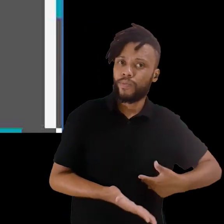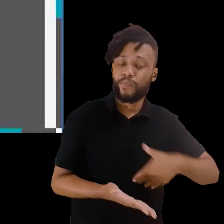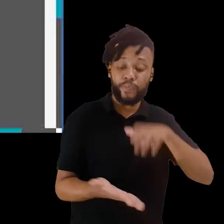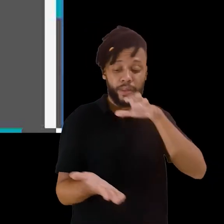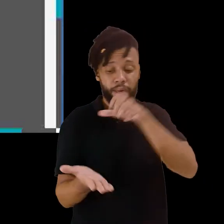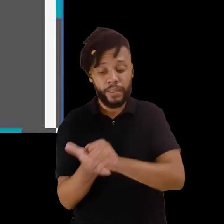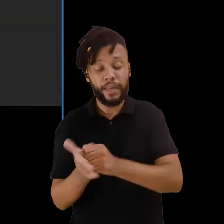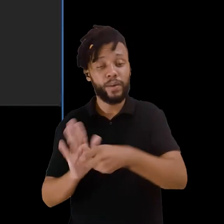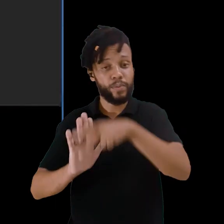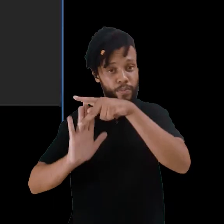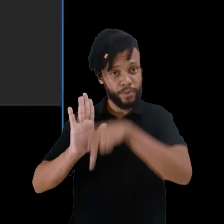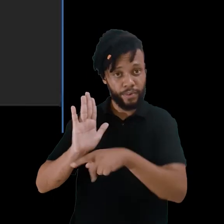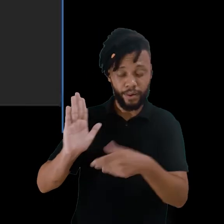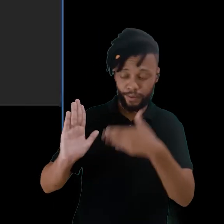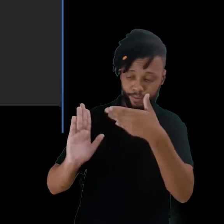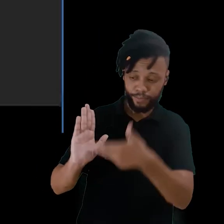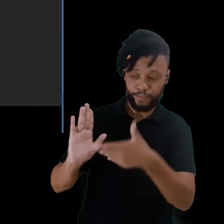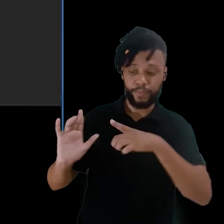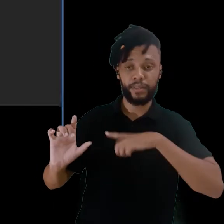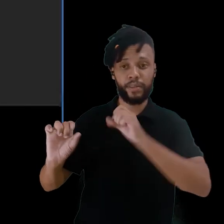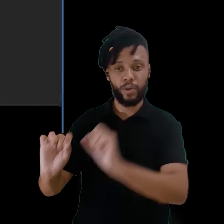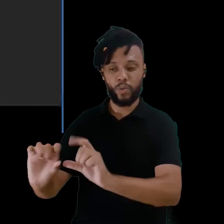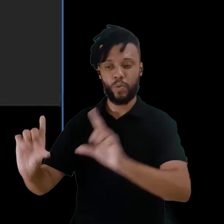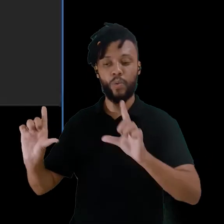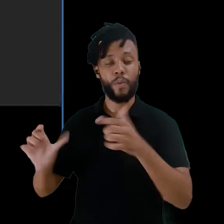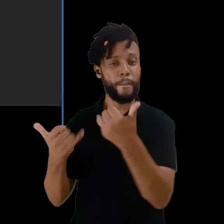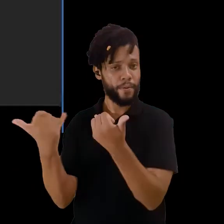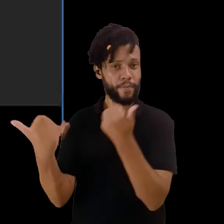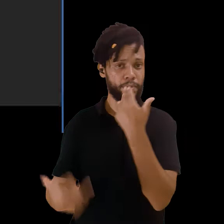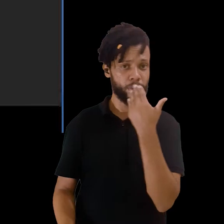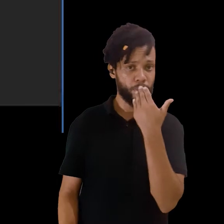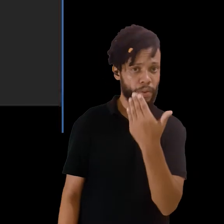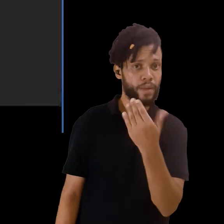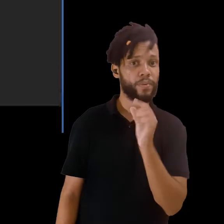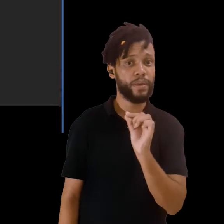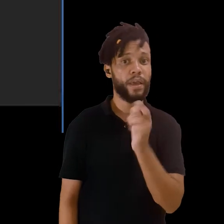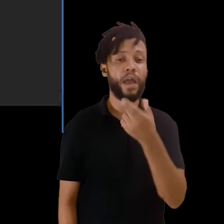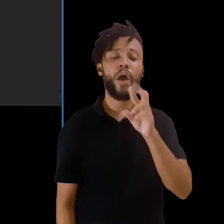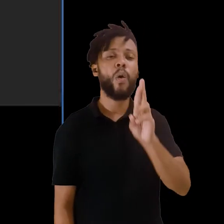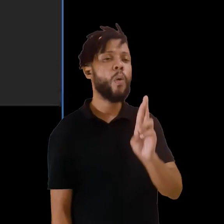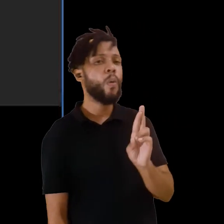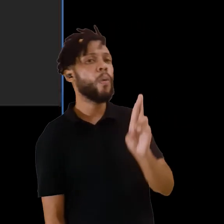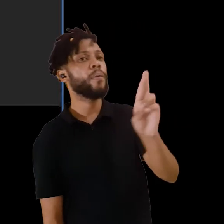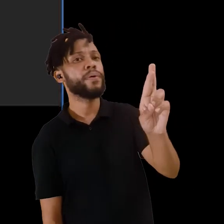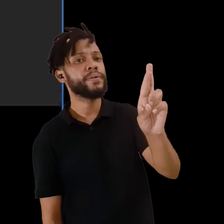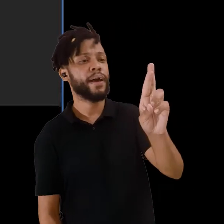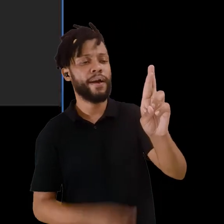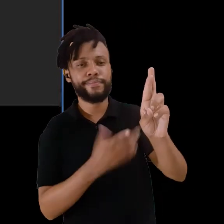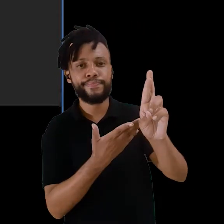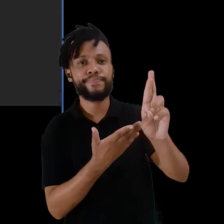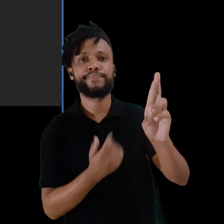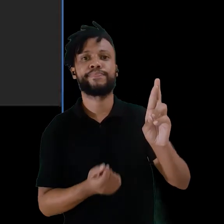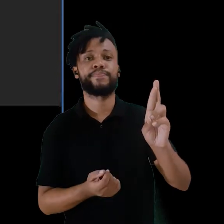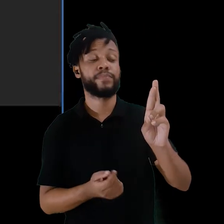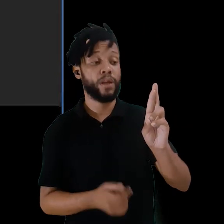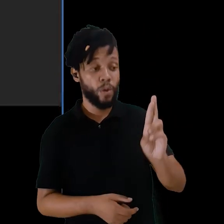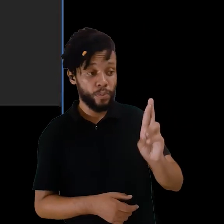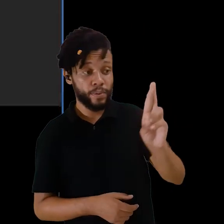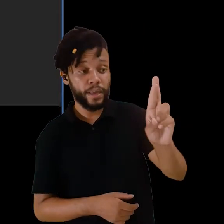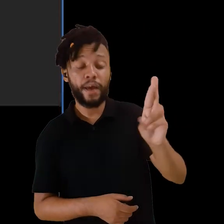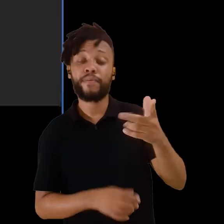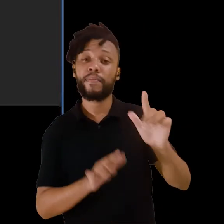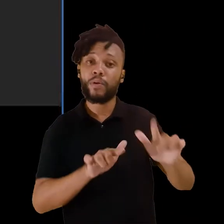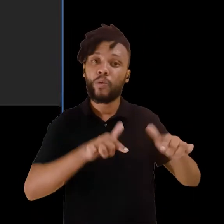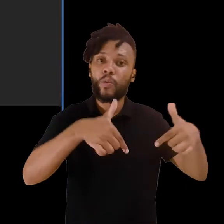Cadastro do projeto. No cadastro do projeto, uma informação que eles pedem é o responsável, né, pela execução